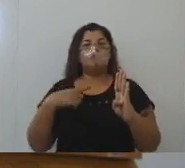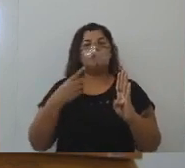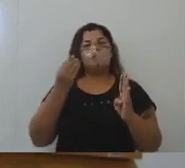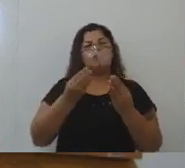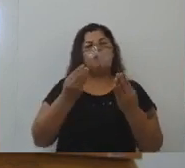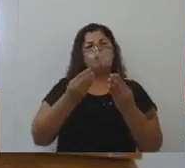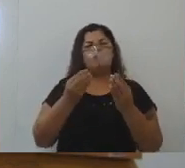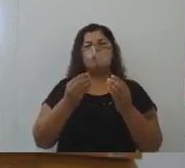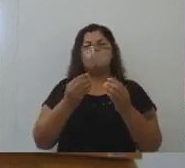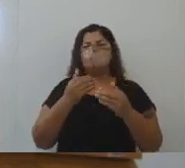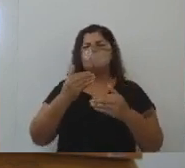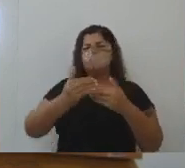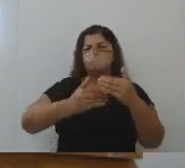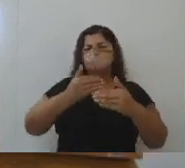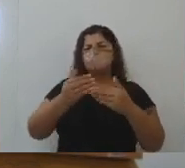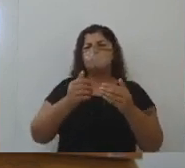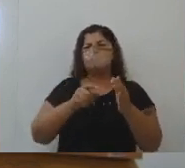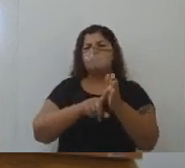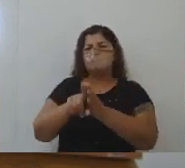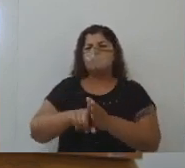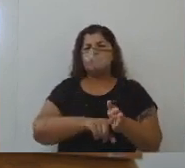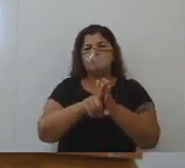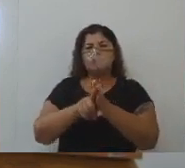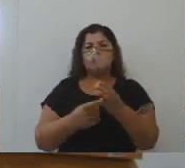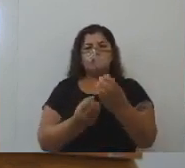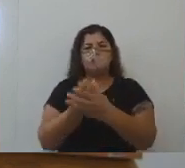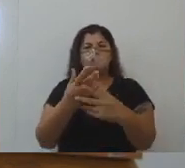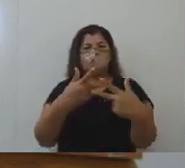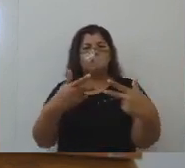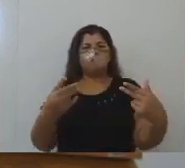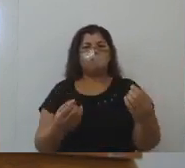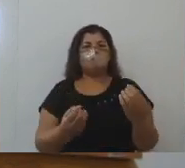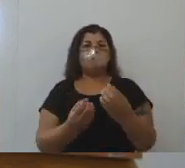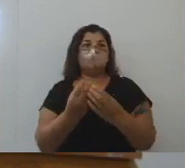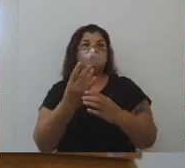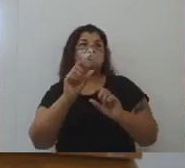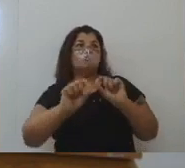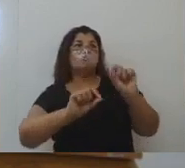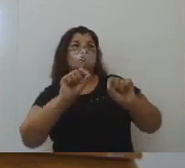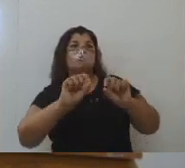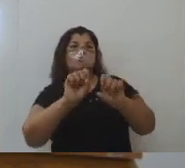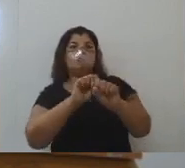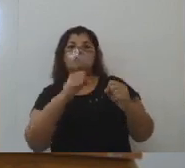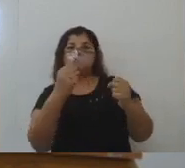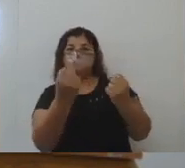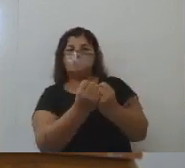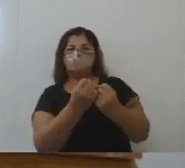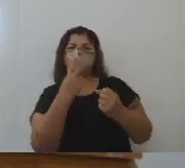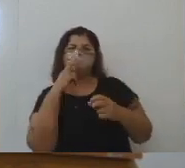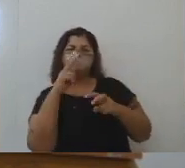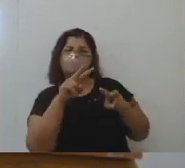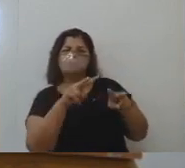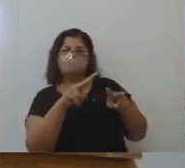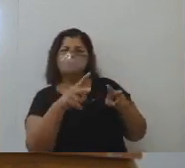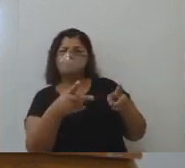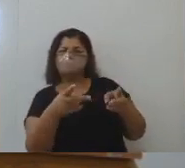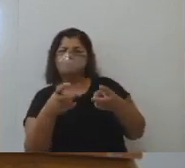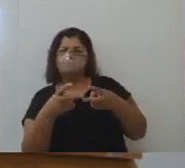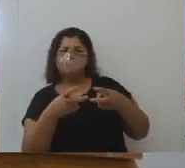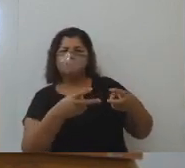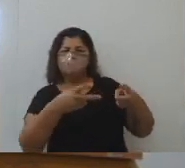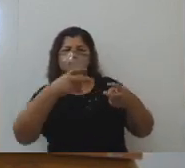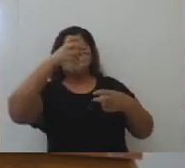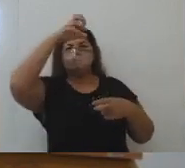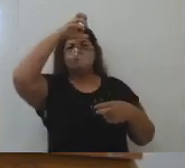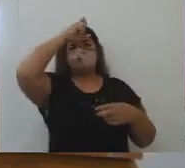dos fenômenos que acontecem na sociedade. Então eu preciso observar o que acontece na sociedade e aprender com essas